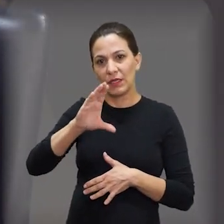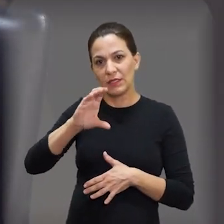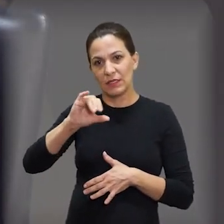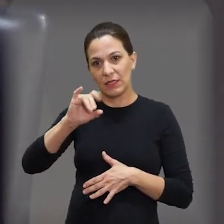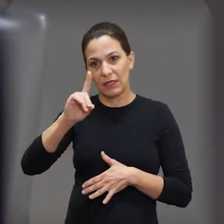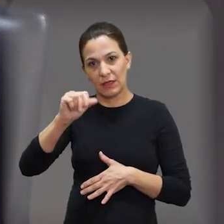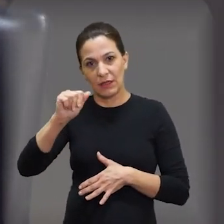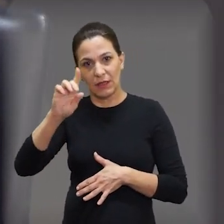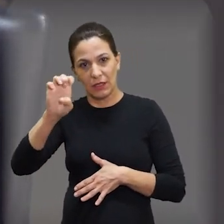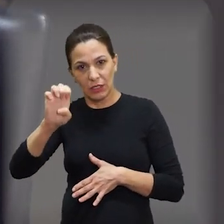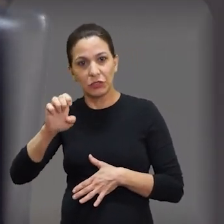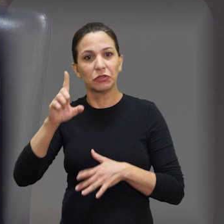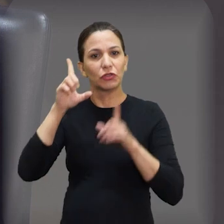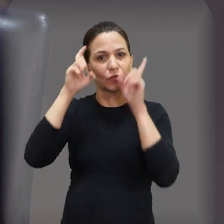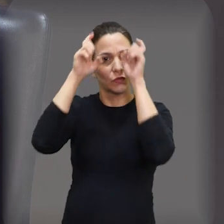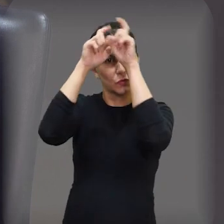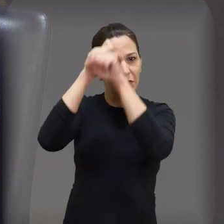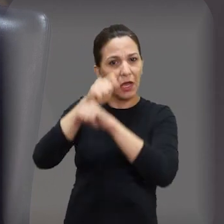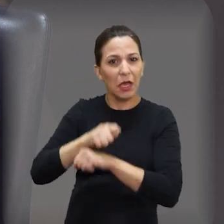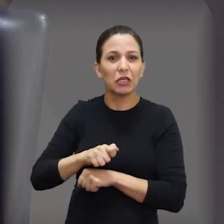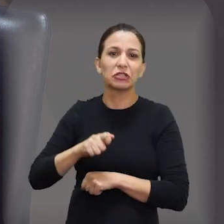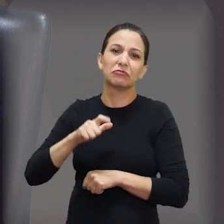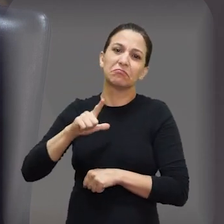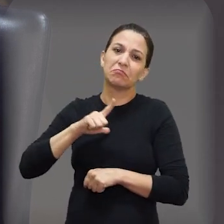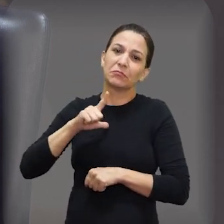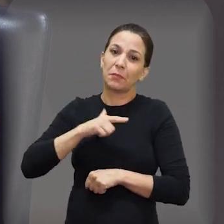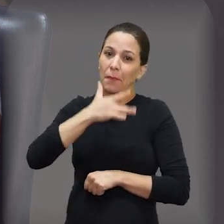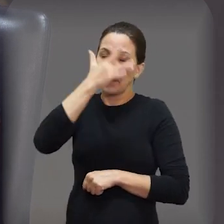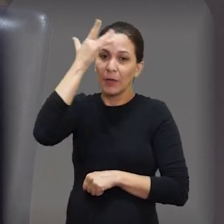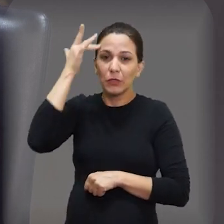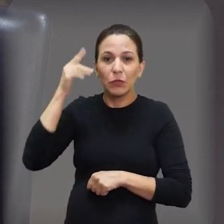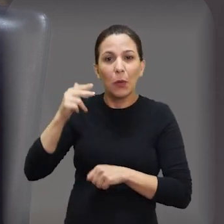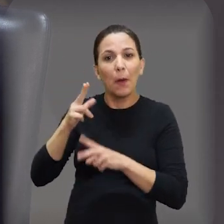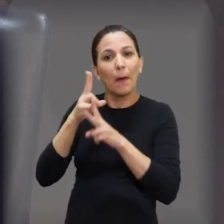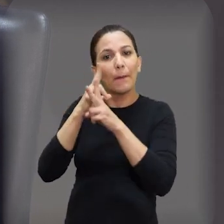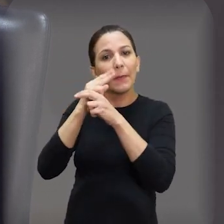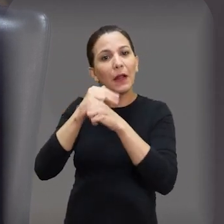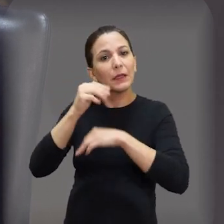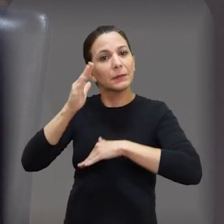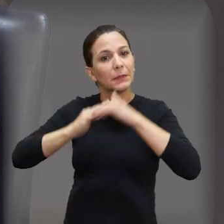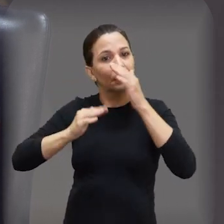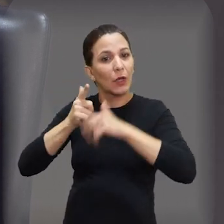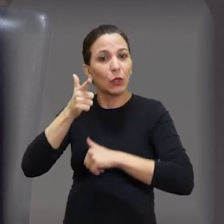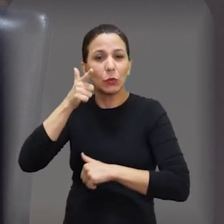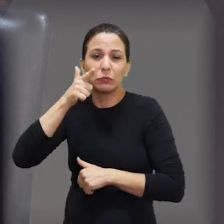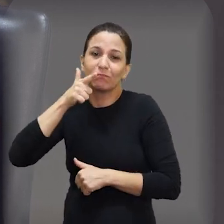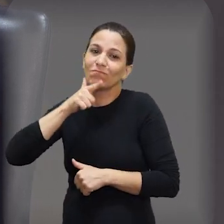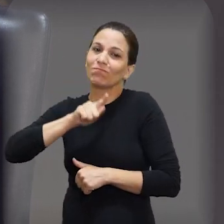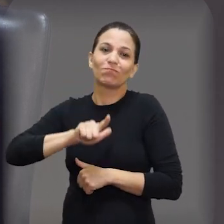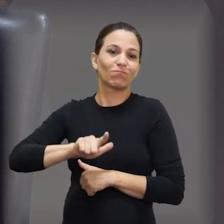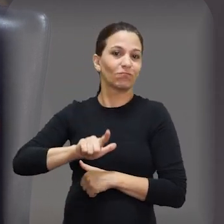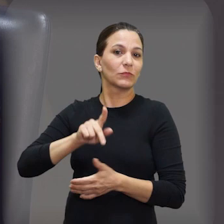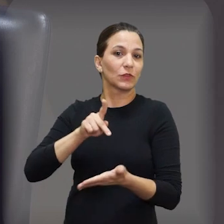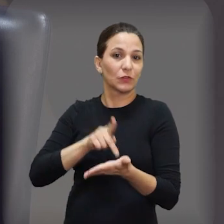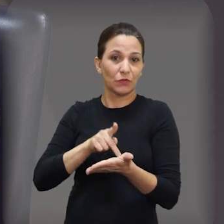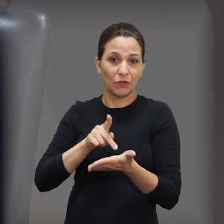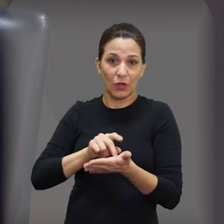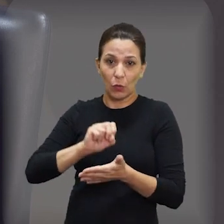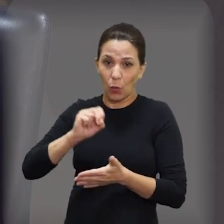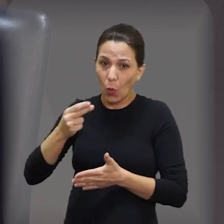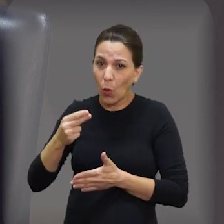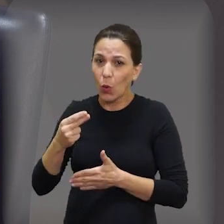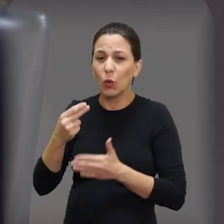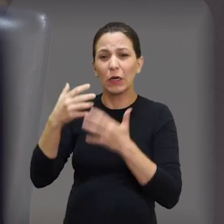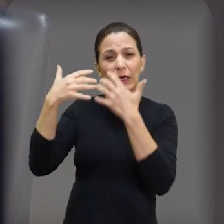Não, só casos realmente que o comprometimento motor é muito grande, muito avançado, que ela não consiga realizar